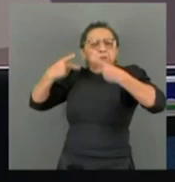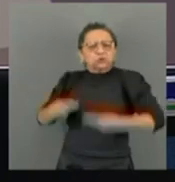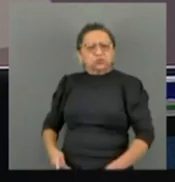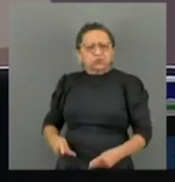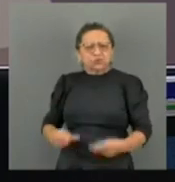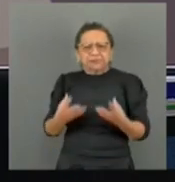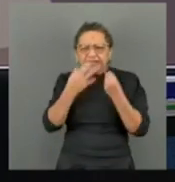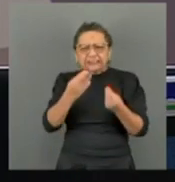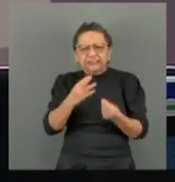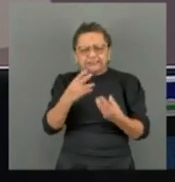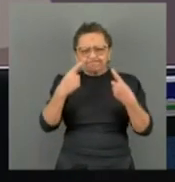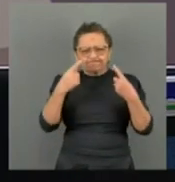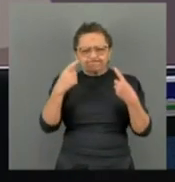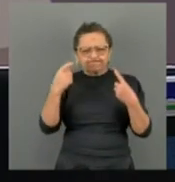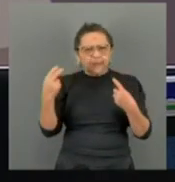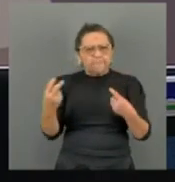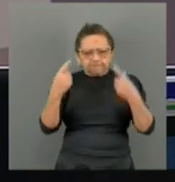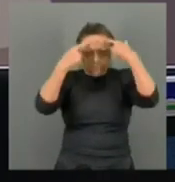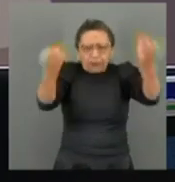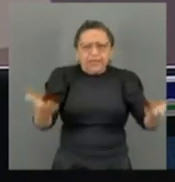chocante.